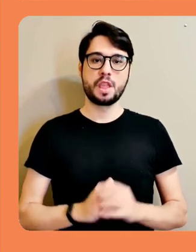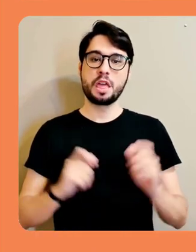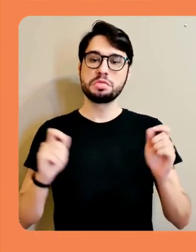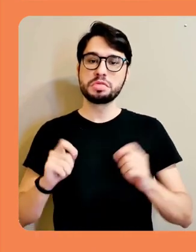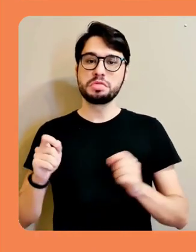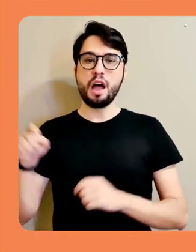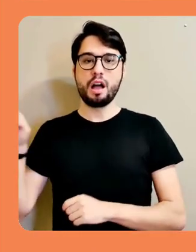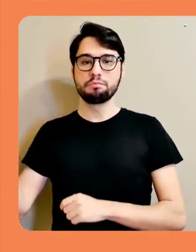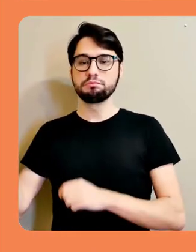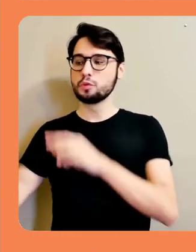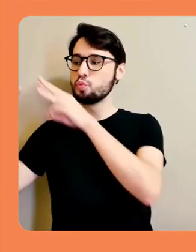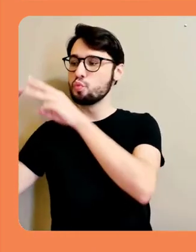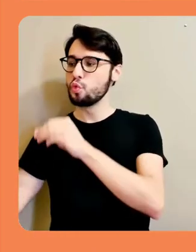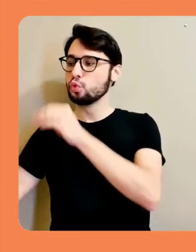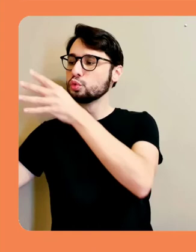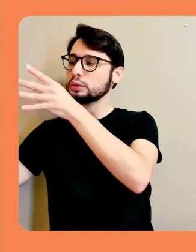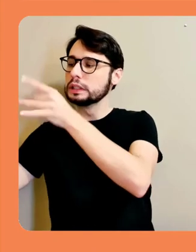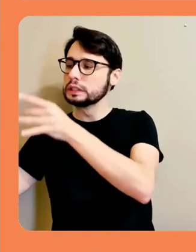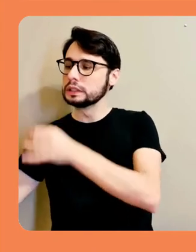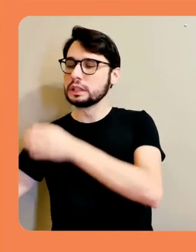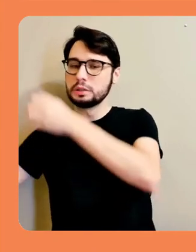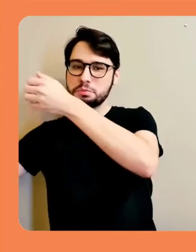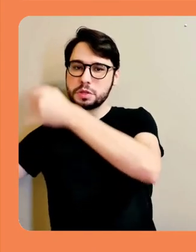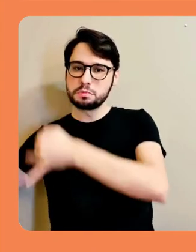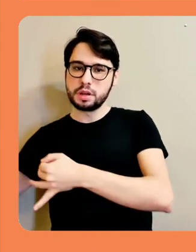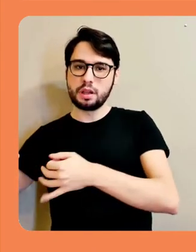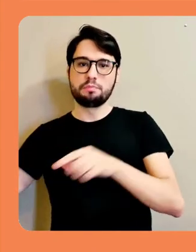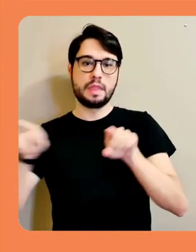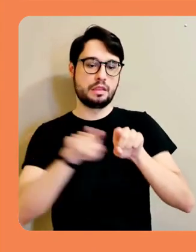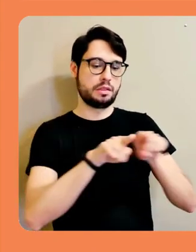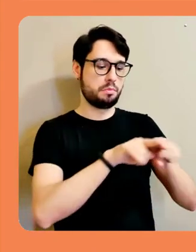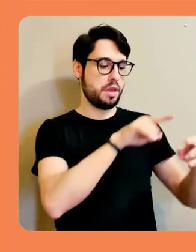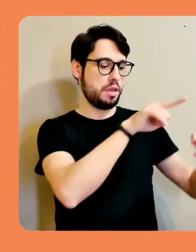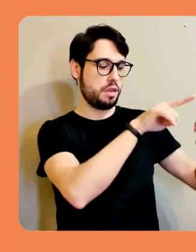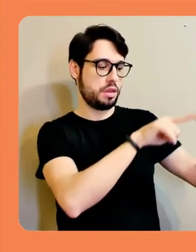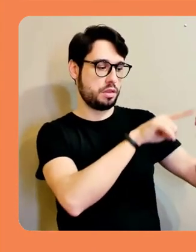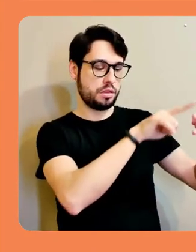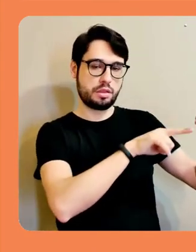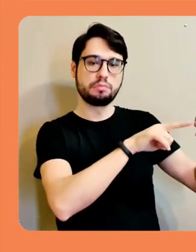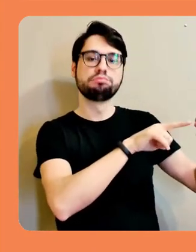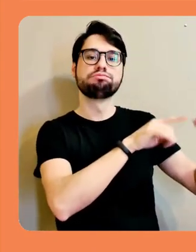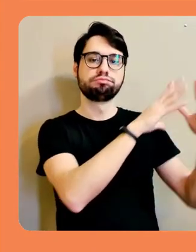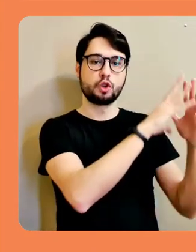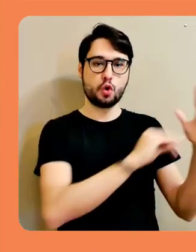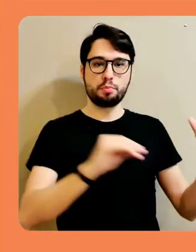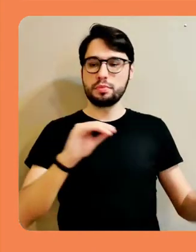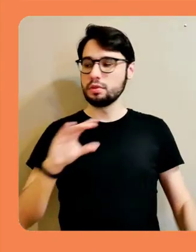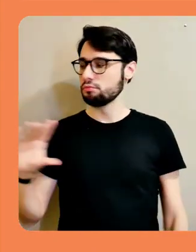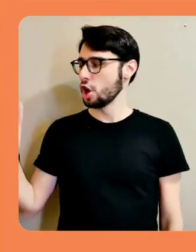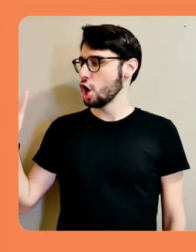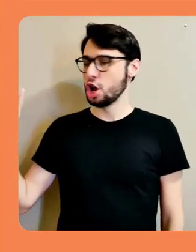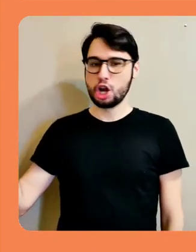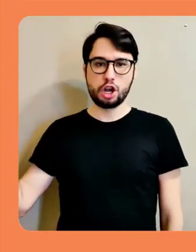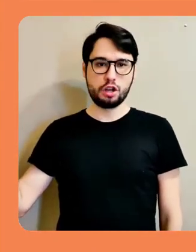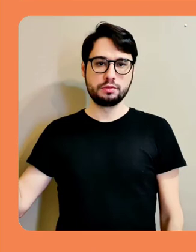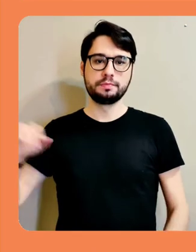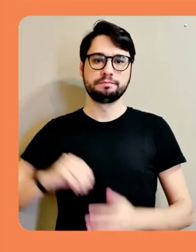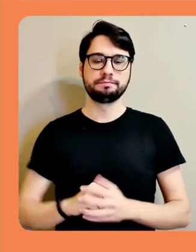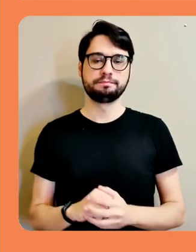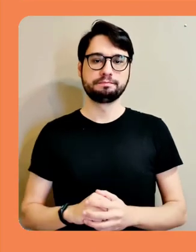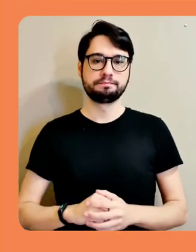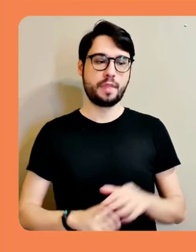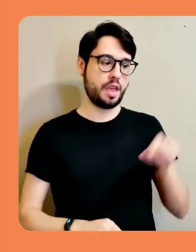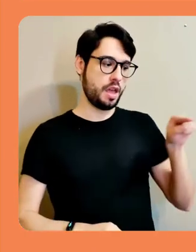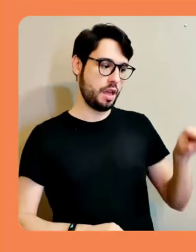do mundo posso colocar uma com uma descrição Mas o importante é que são esses outros dois Campos o consumidor a